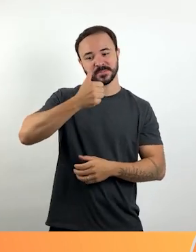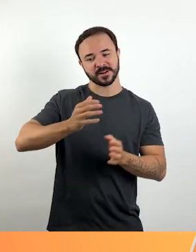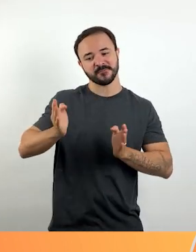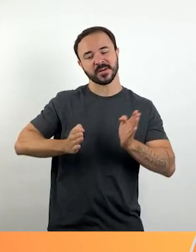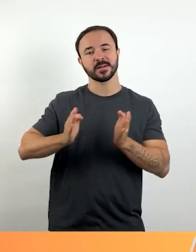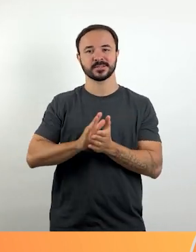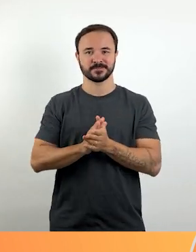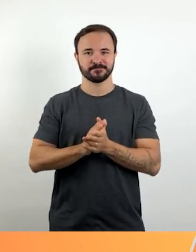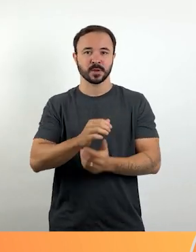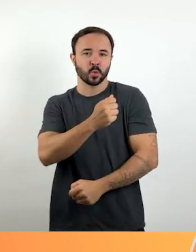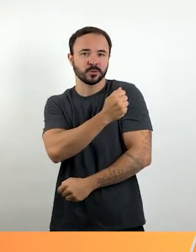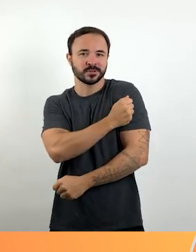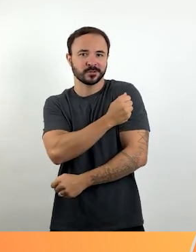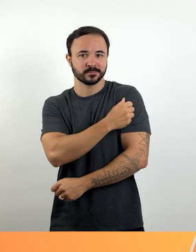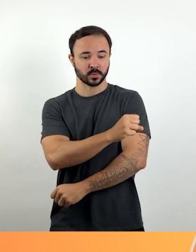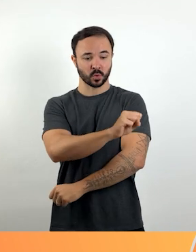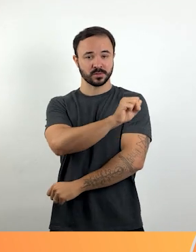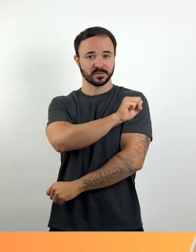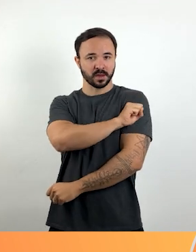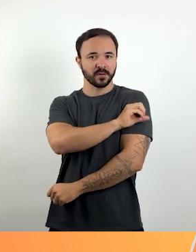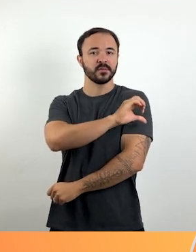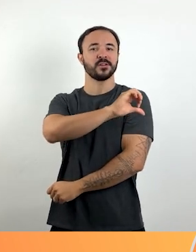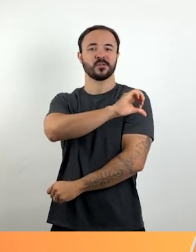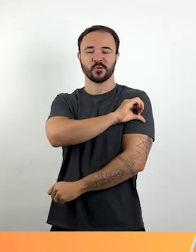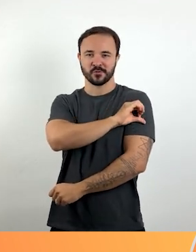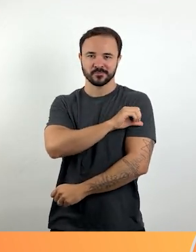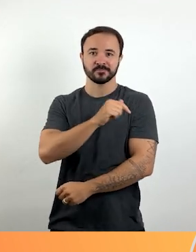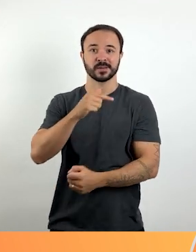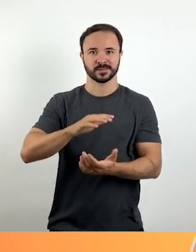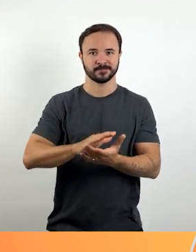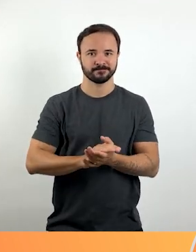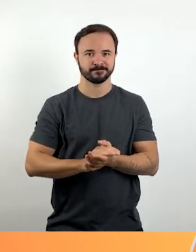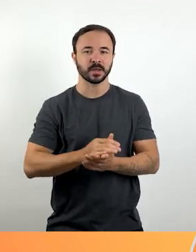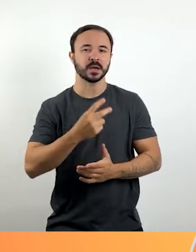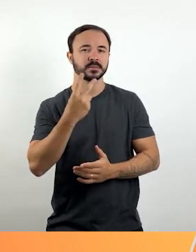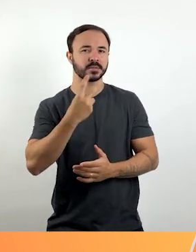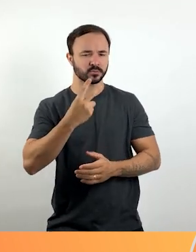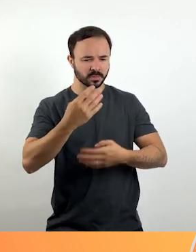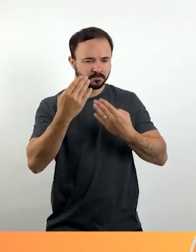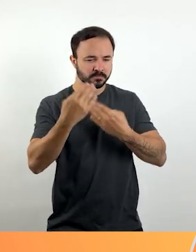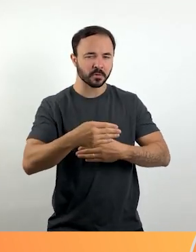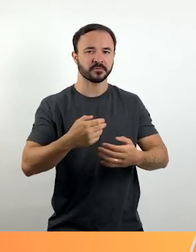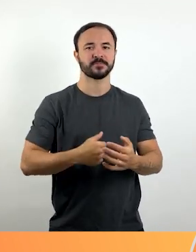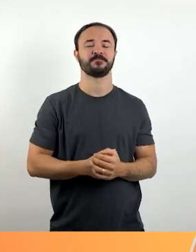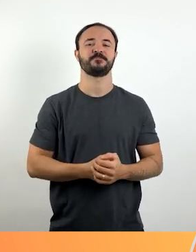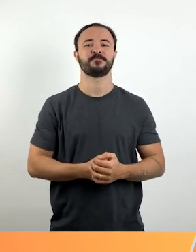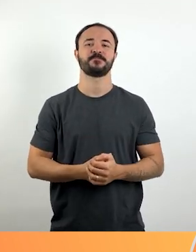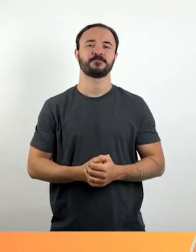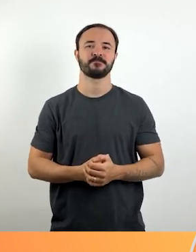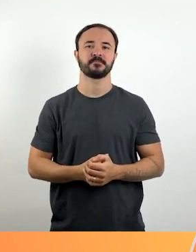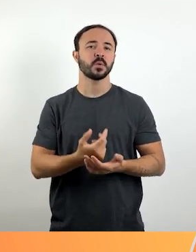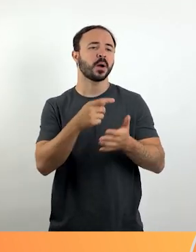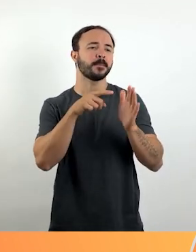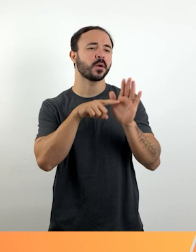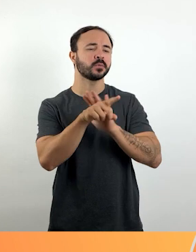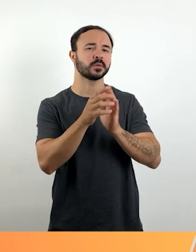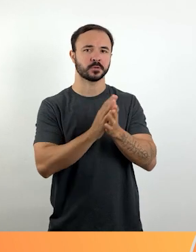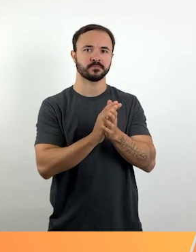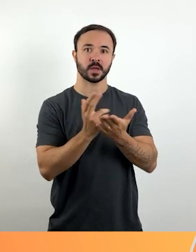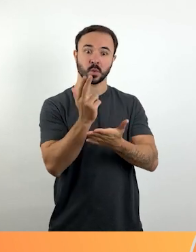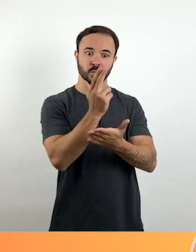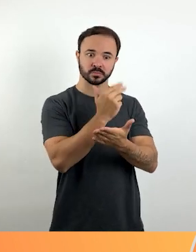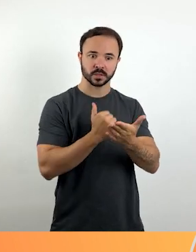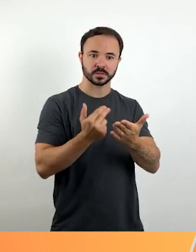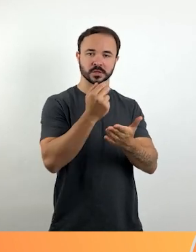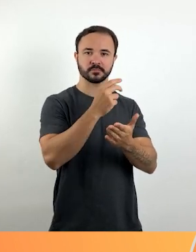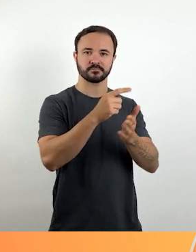do 8º e 9º ano. Essa aqui é a prova nível 2. Então vamos ver essa questão. O desenho mostra uma roda